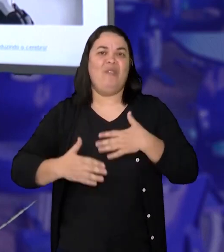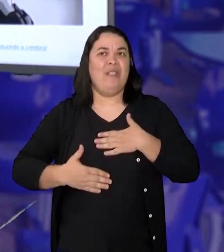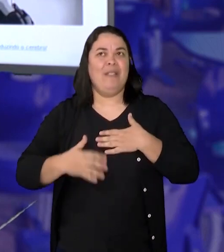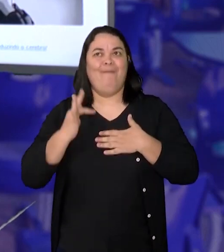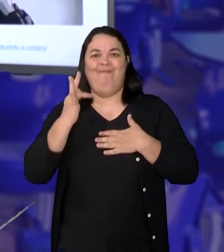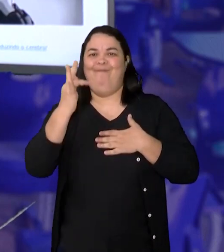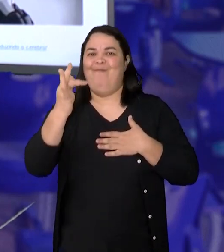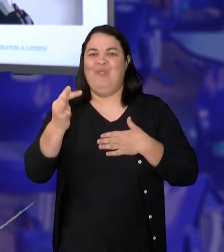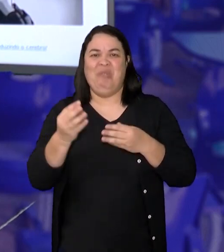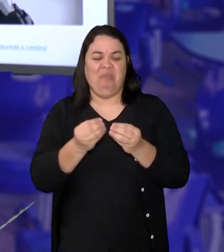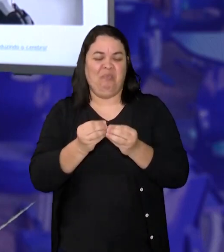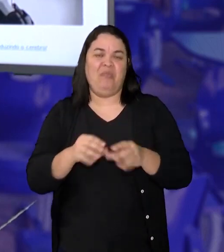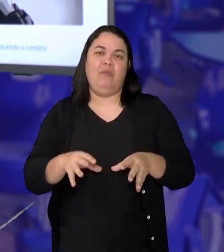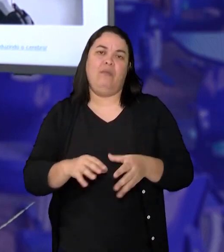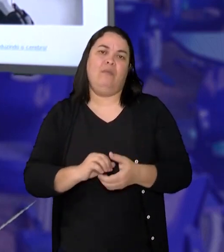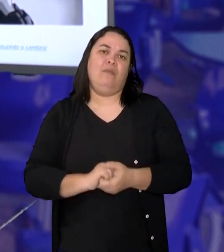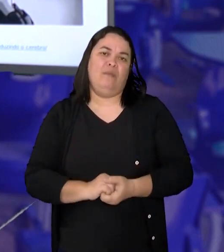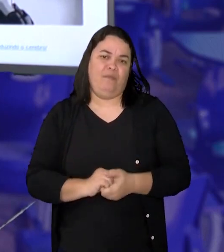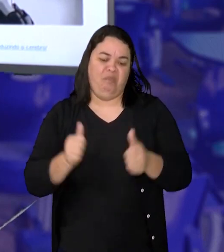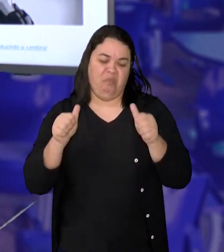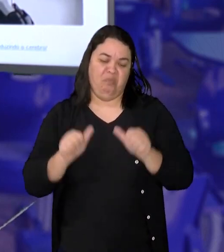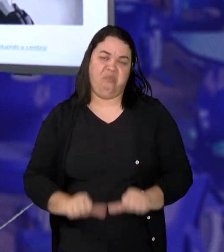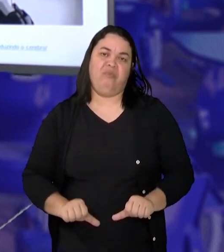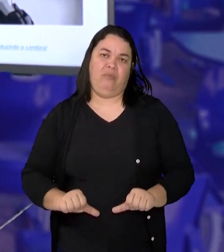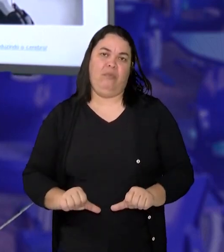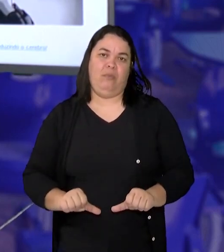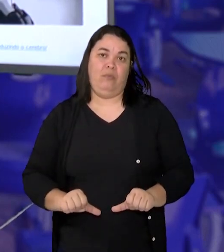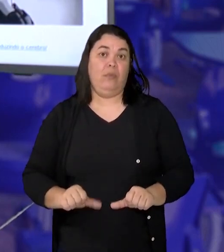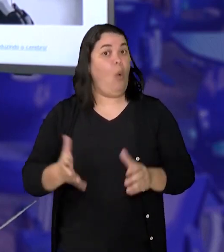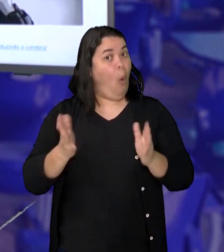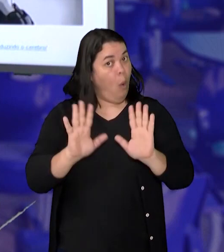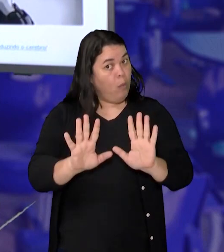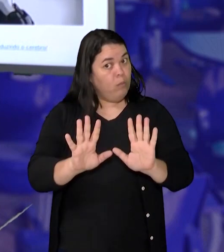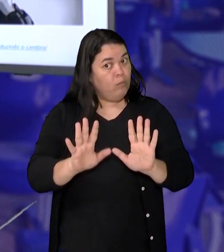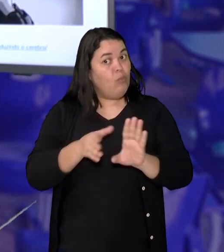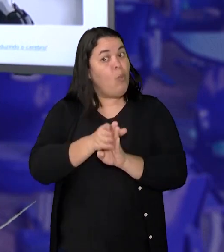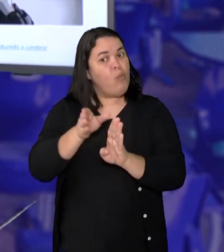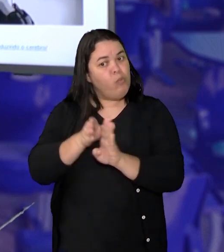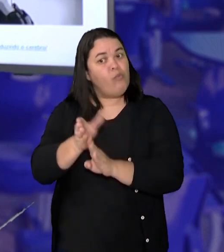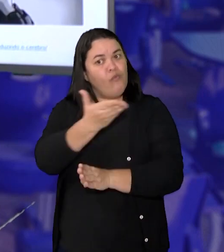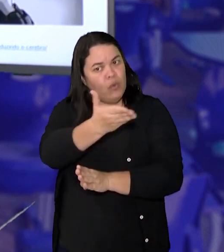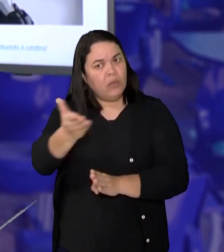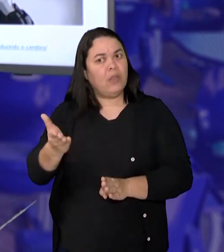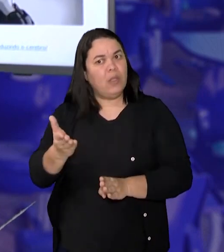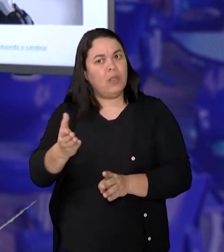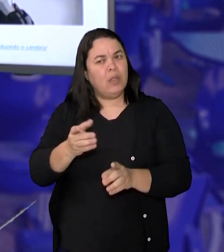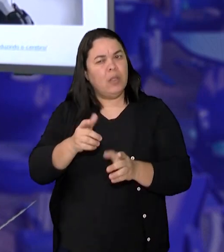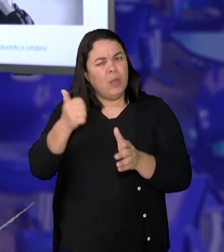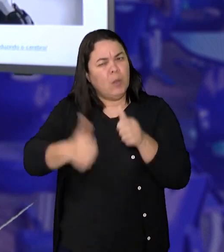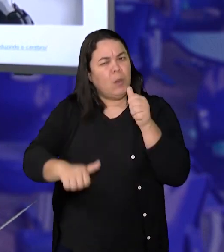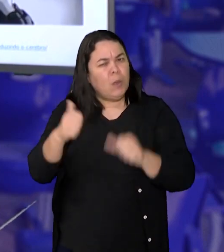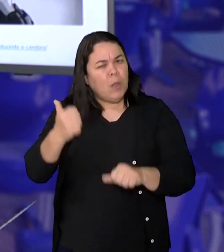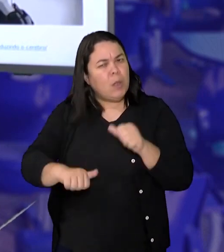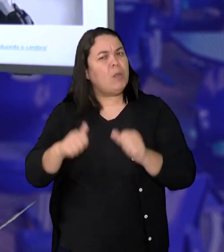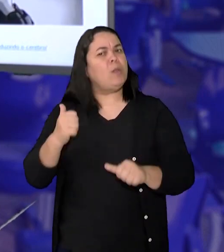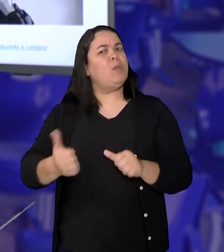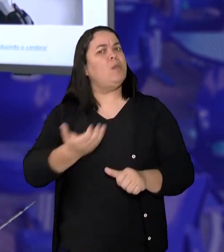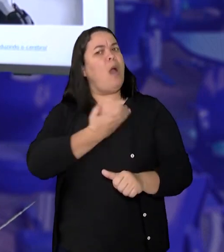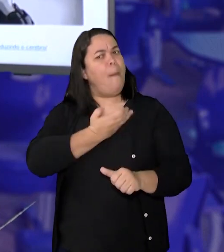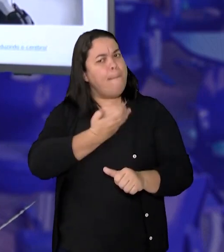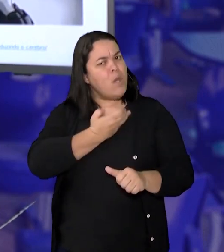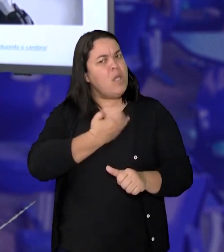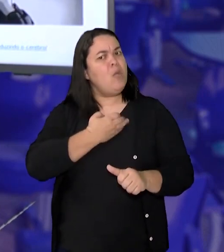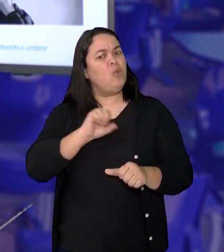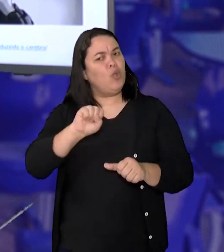de futuro da gente. Então, pessoal, uma coisa que eu peço muito a todos vocês, analisem muito que tipo de amigos vocês